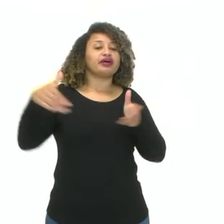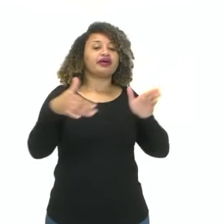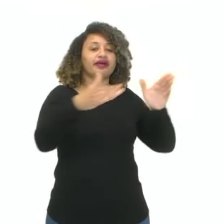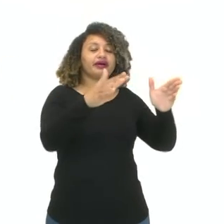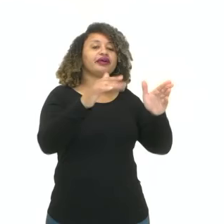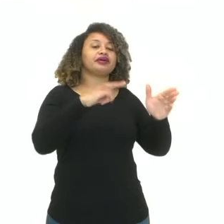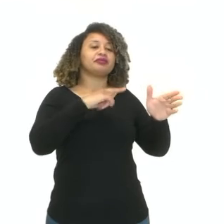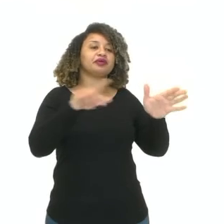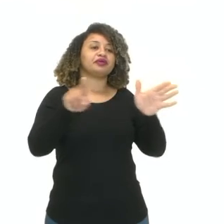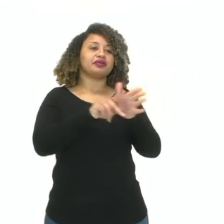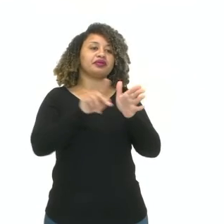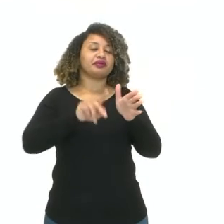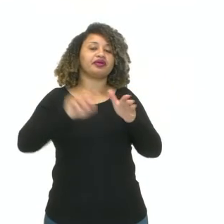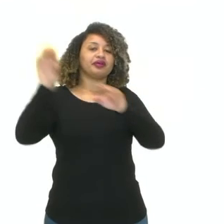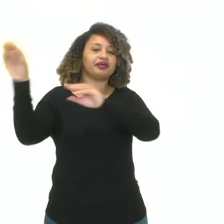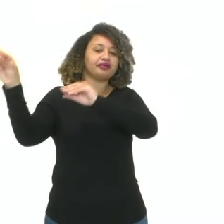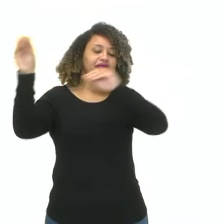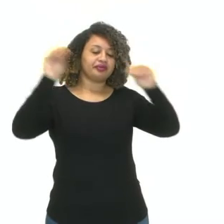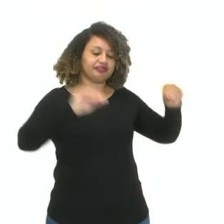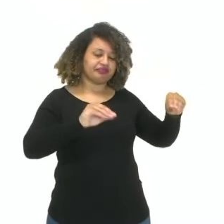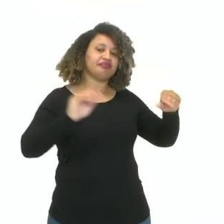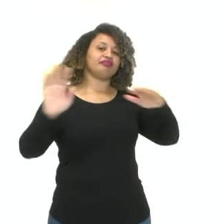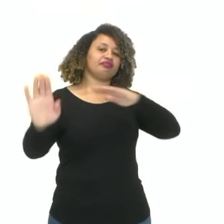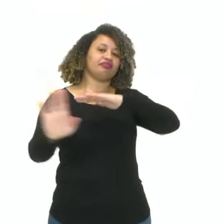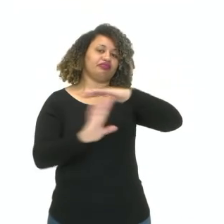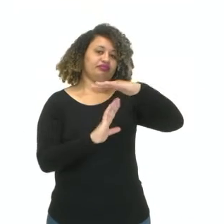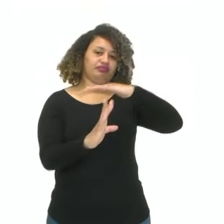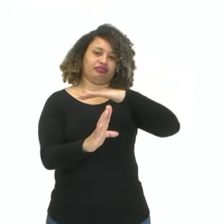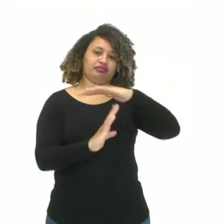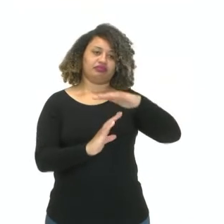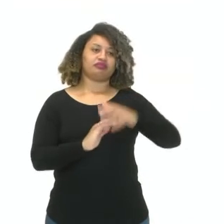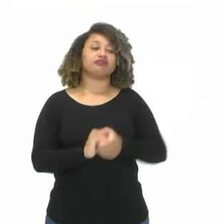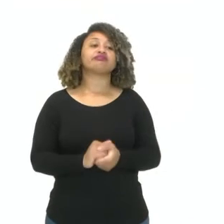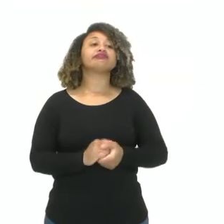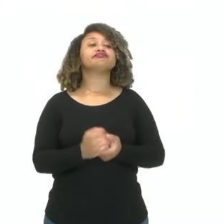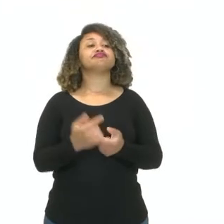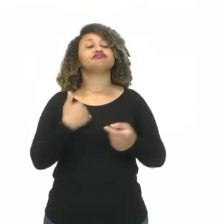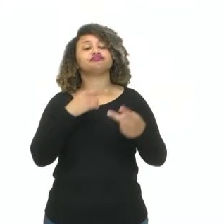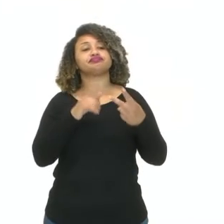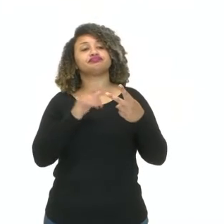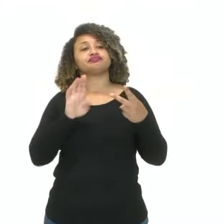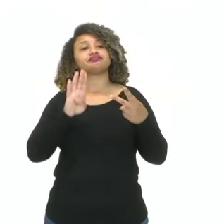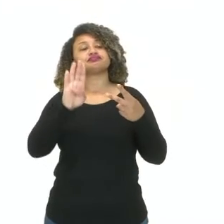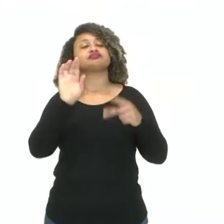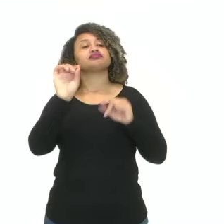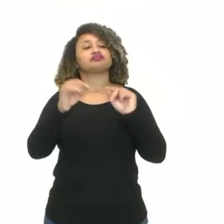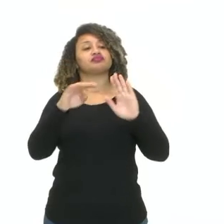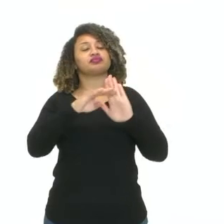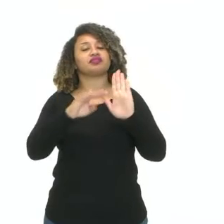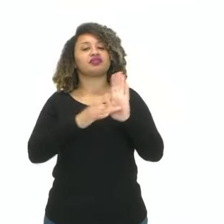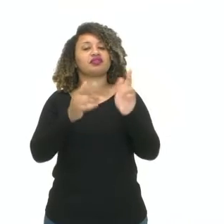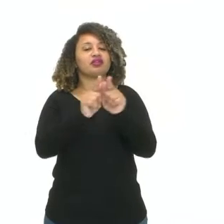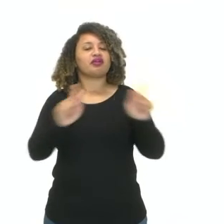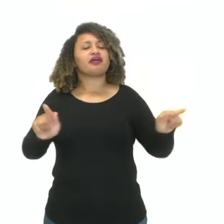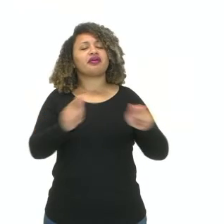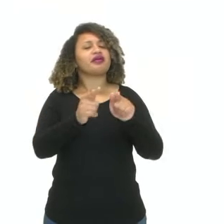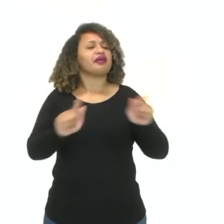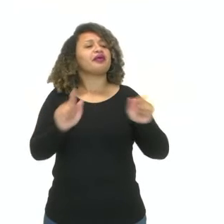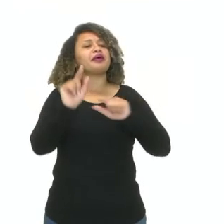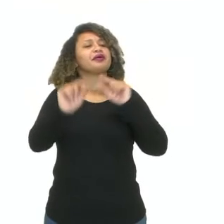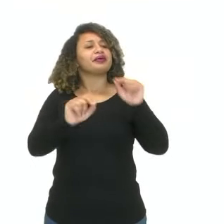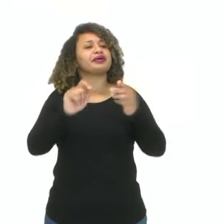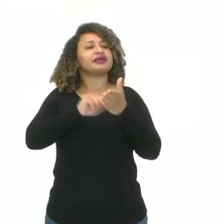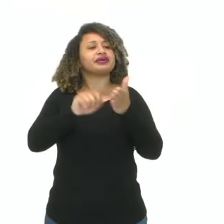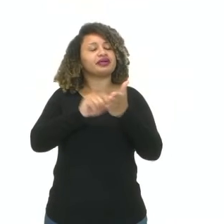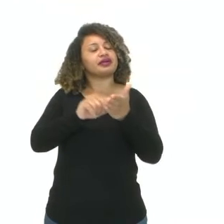da imigração, como a gente já observou antes. Na letra B, pela norma gramatical, né,